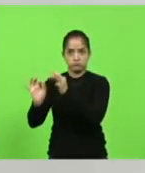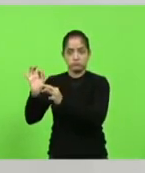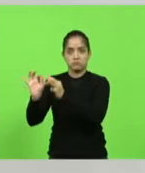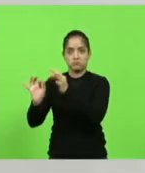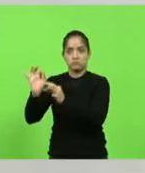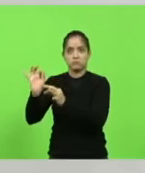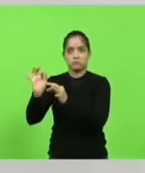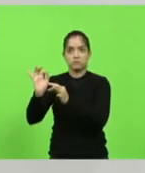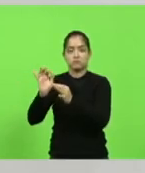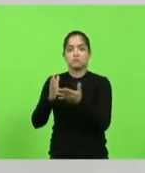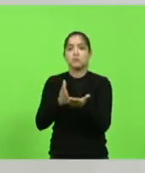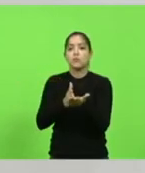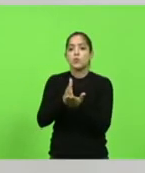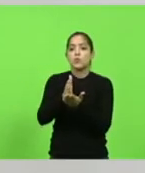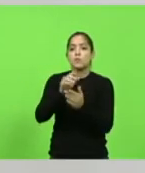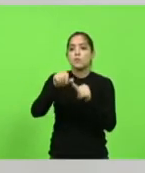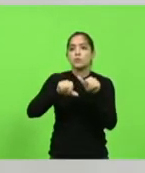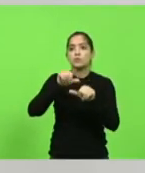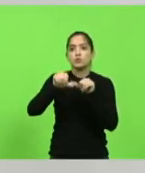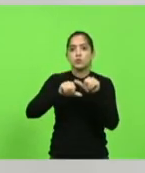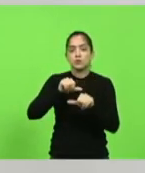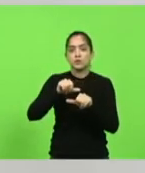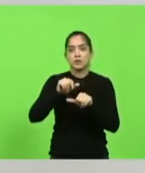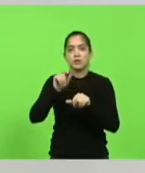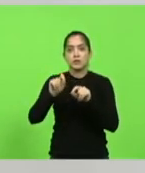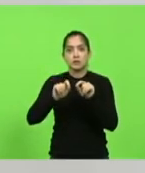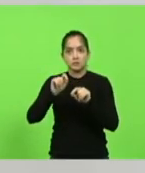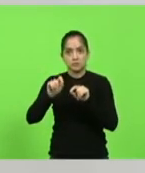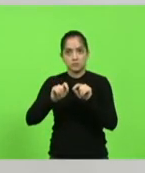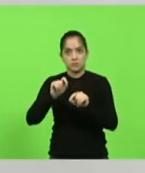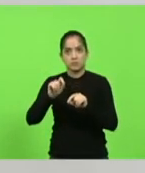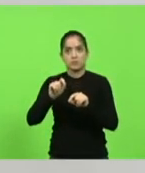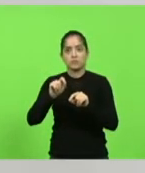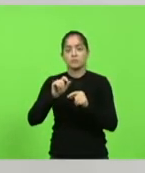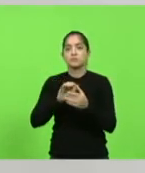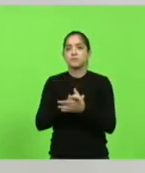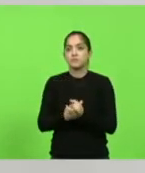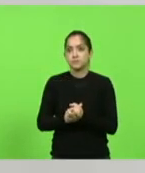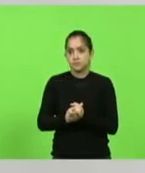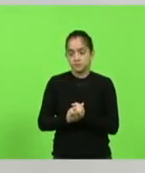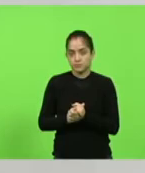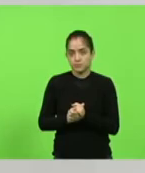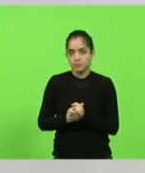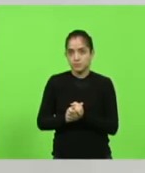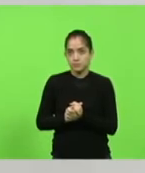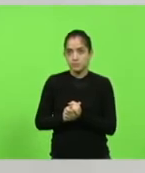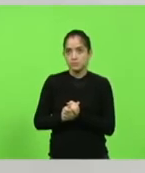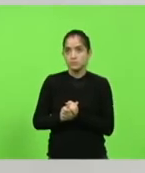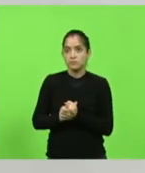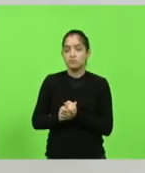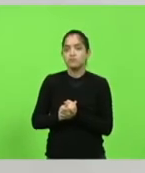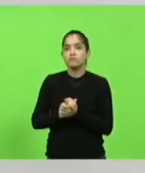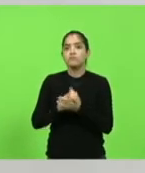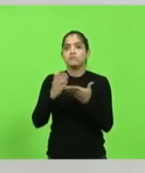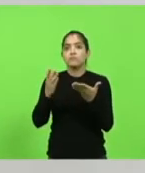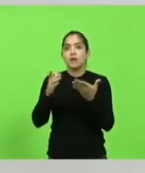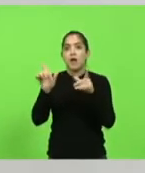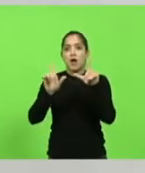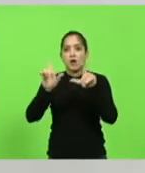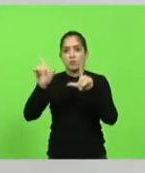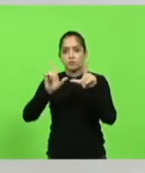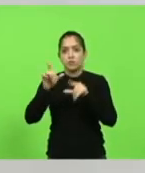grande viés que mudou isso daí, sabe o que, que foi? As transmissões ao vivo feitas